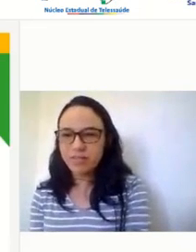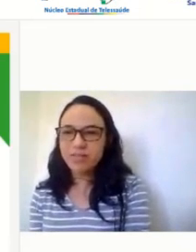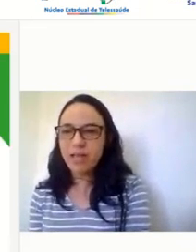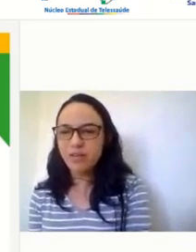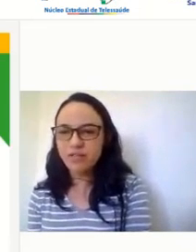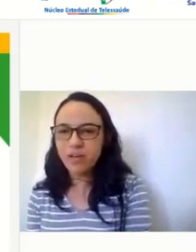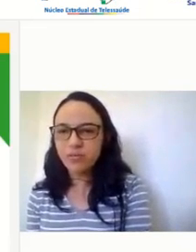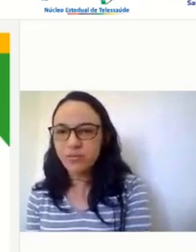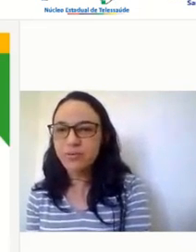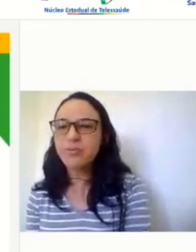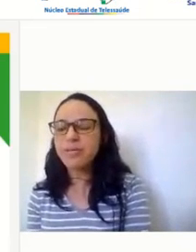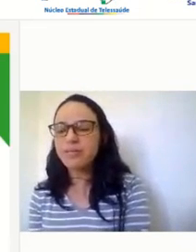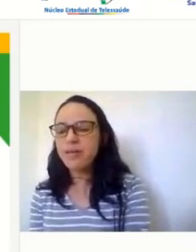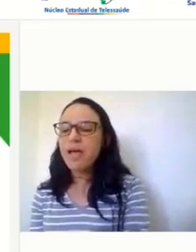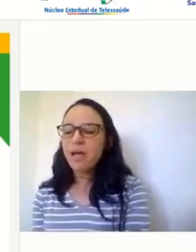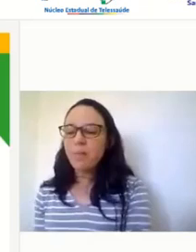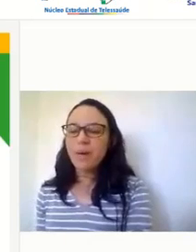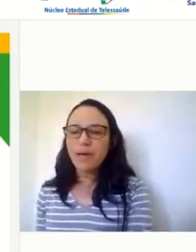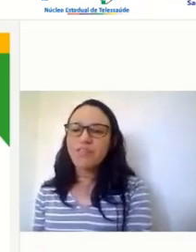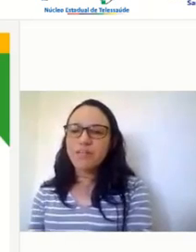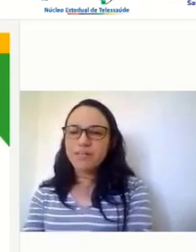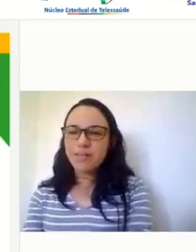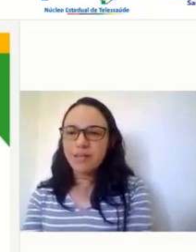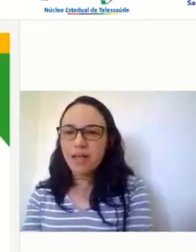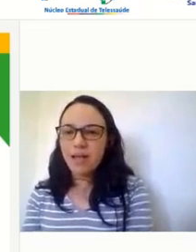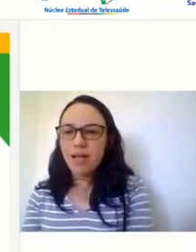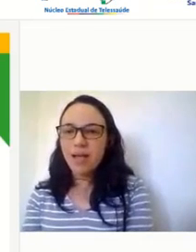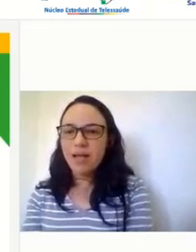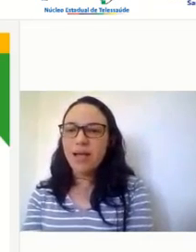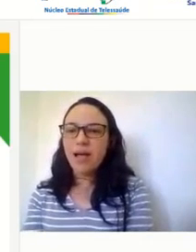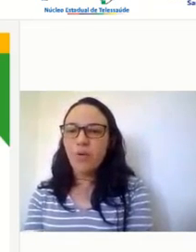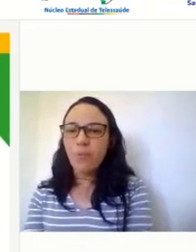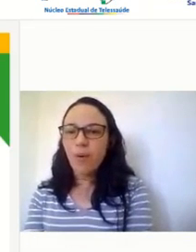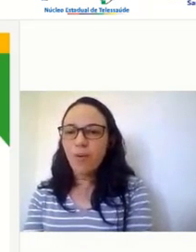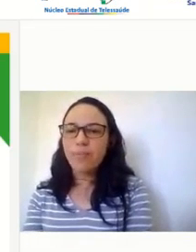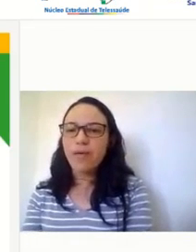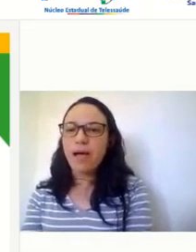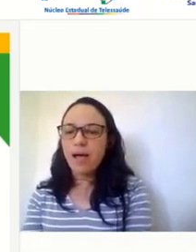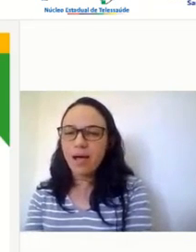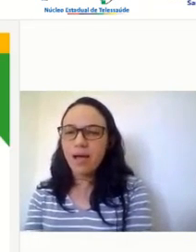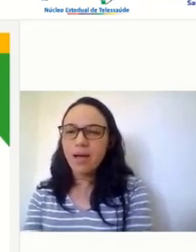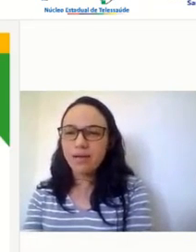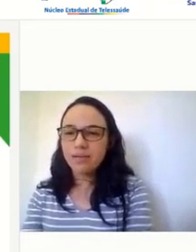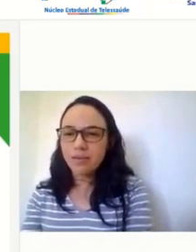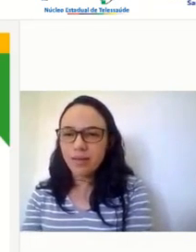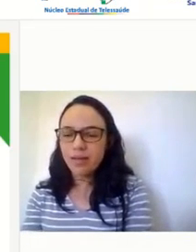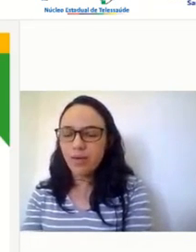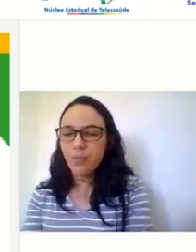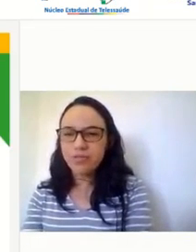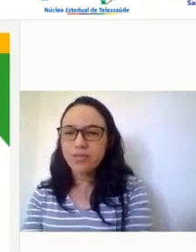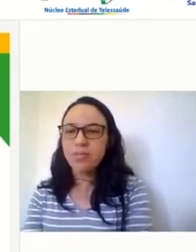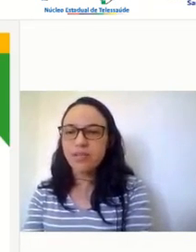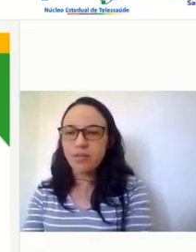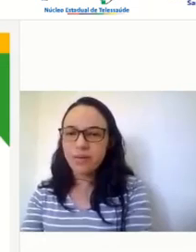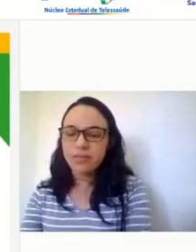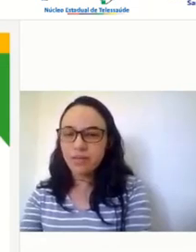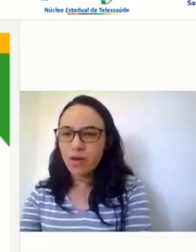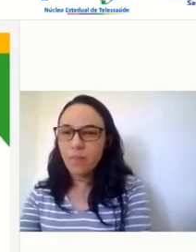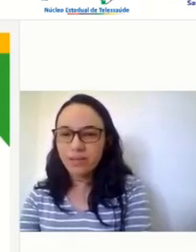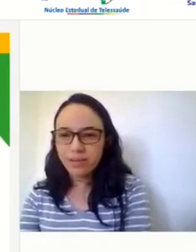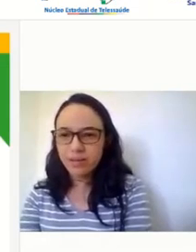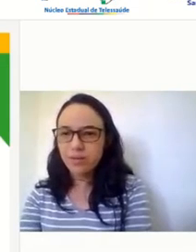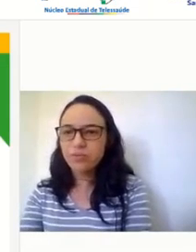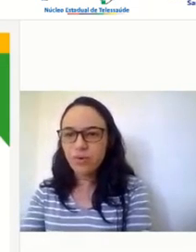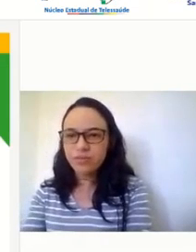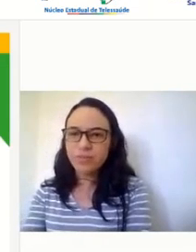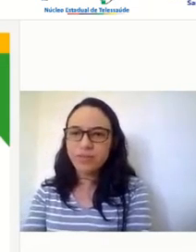fazer o próprio é o procedimento operacional padrão final é o